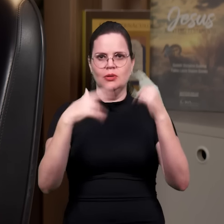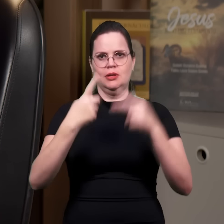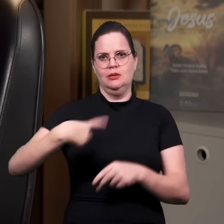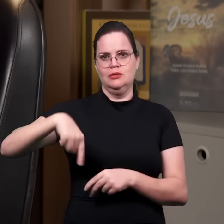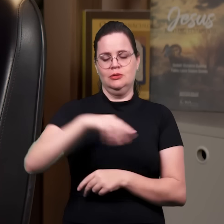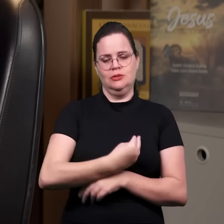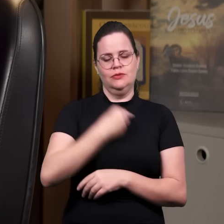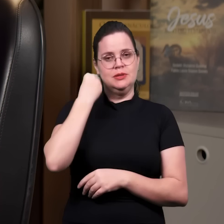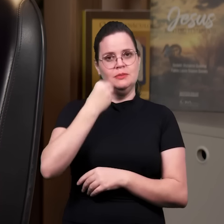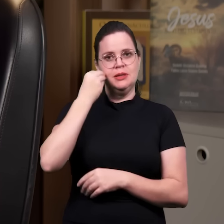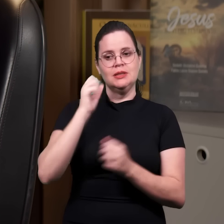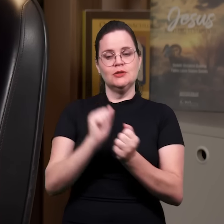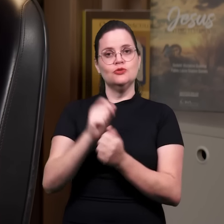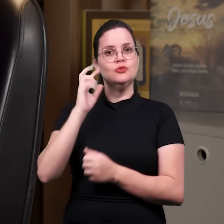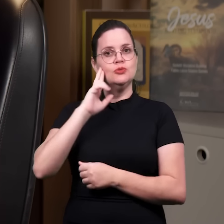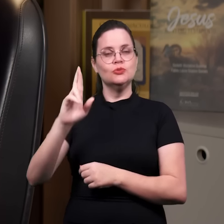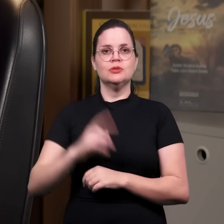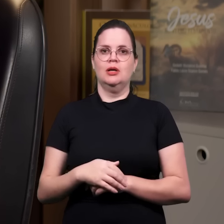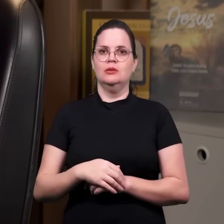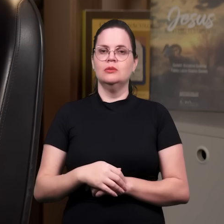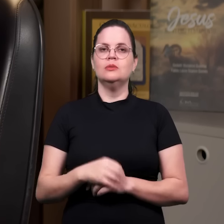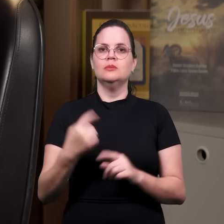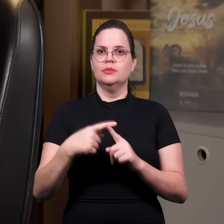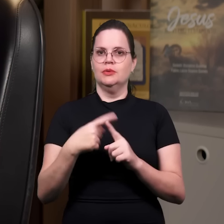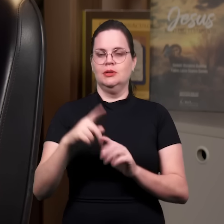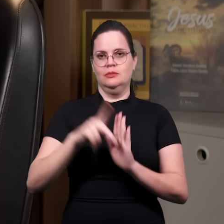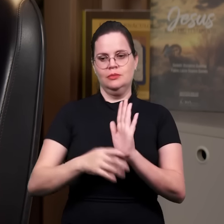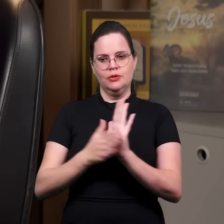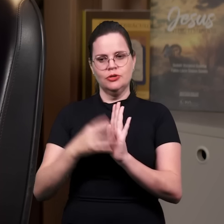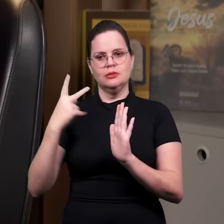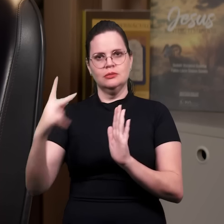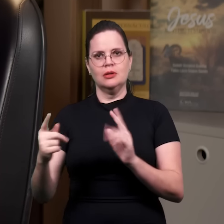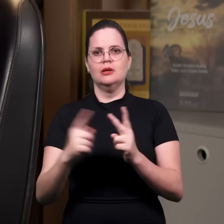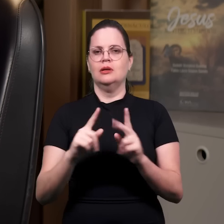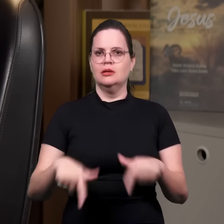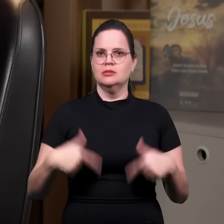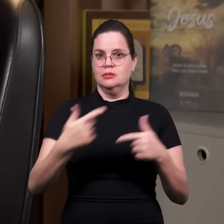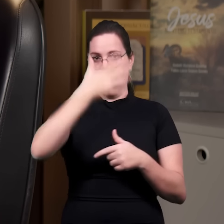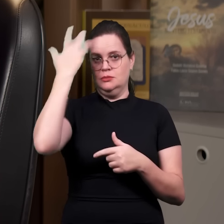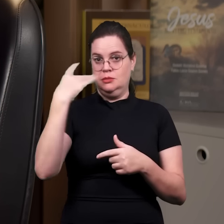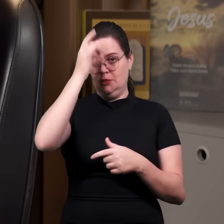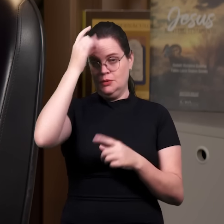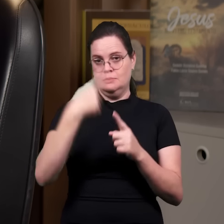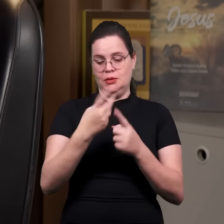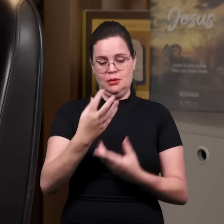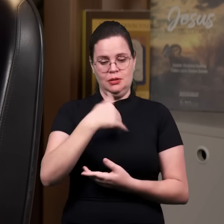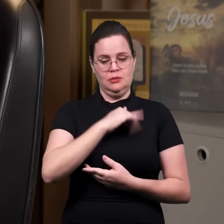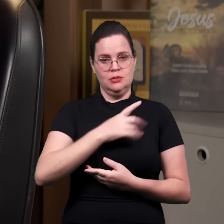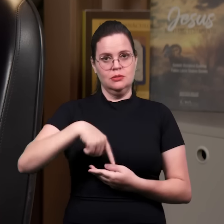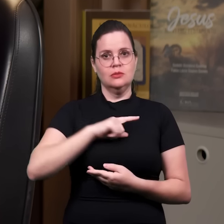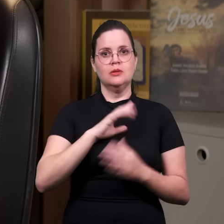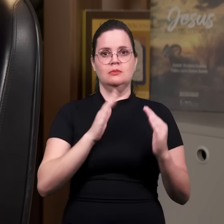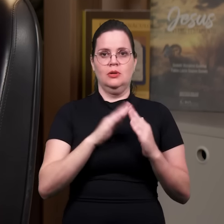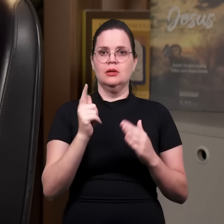vivemos como experiência com o Senhor, na obra do Espírito, é porque exatamente esse Espírito, ele habita em nós, né? Na tela seguinte nós